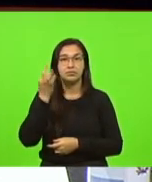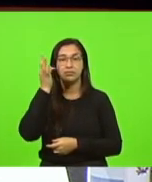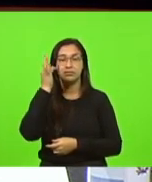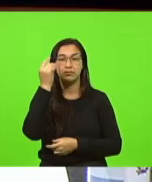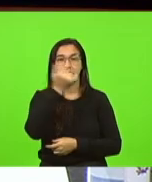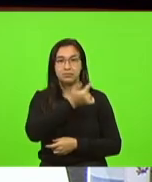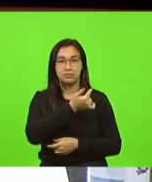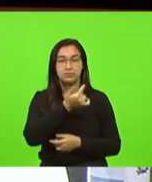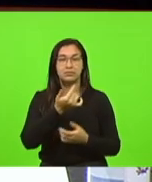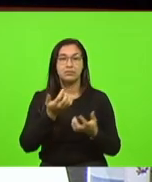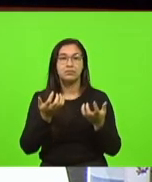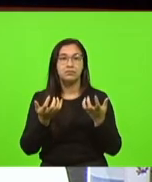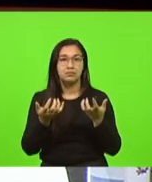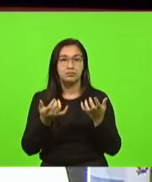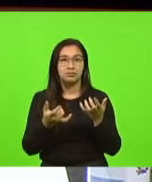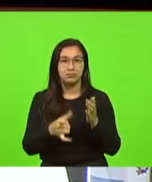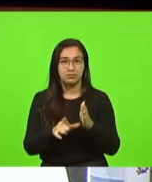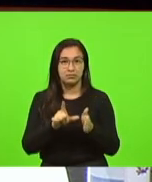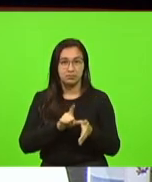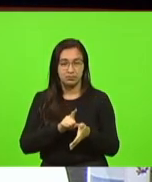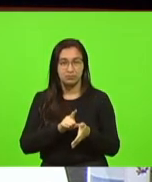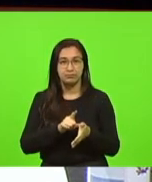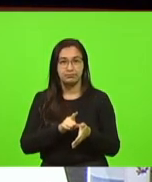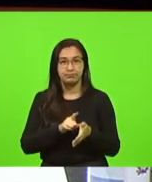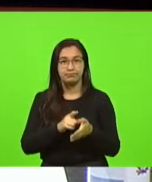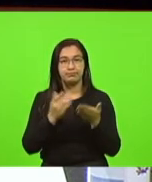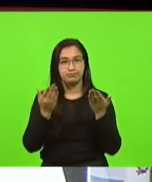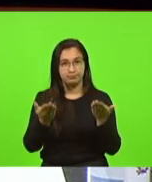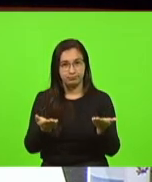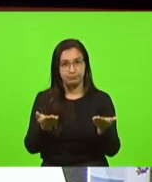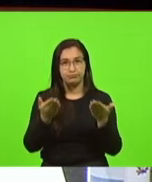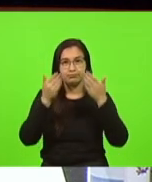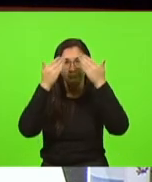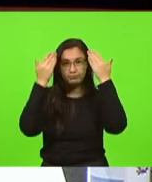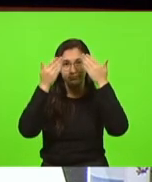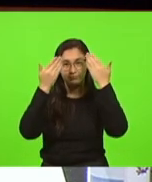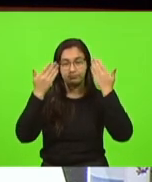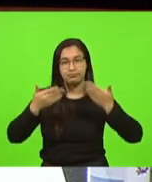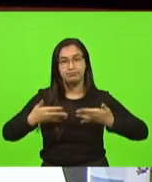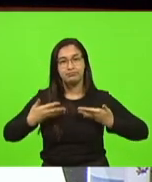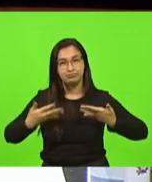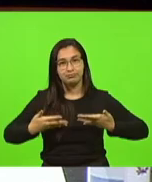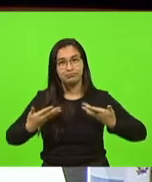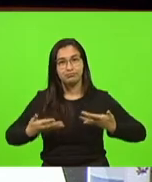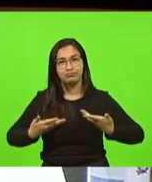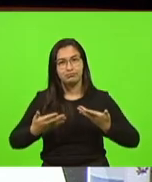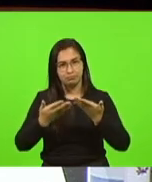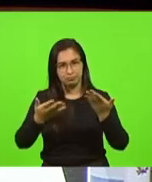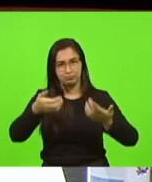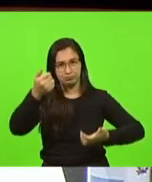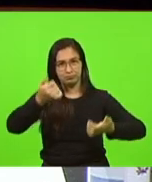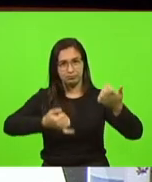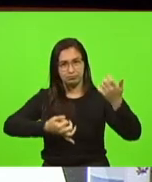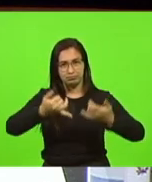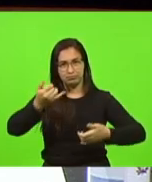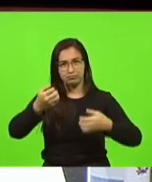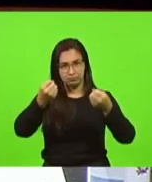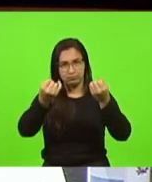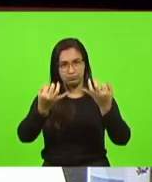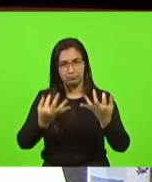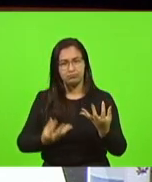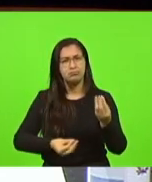quero, deputado Zé Milton, com muita alegria, ouvi-lo, já que também, como engenheiro